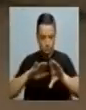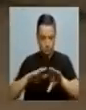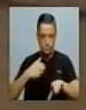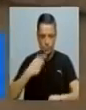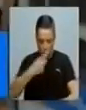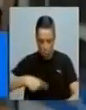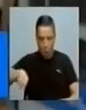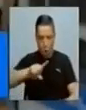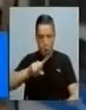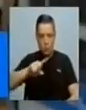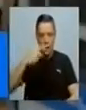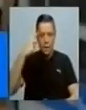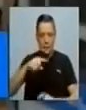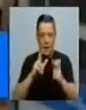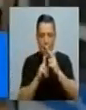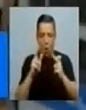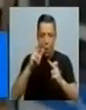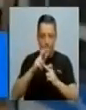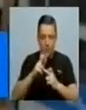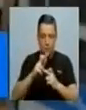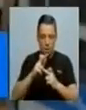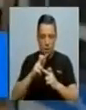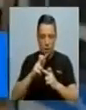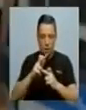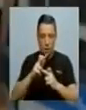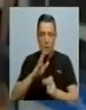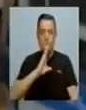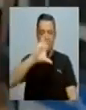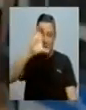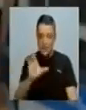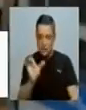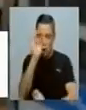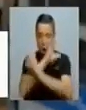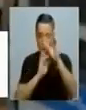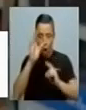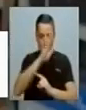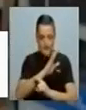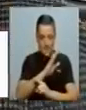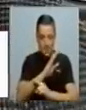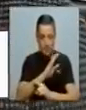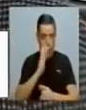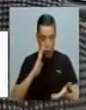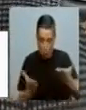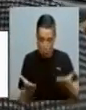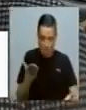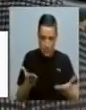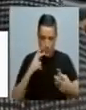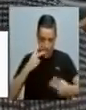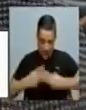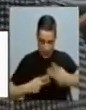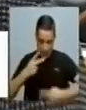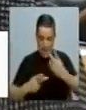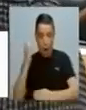temos um aumento de aceleração maior do que aqueles países da Europa com que nós normalmente nos comparamos. Fomos analisar o tipo de